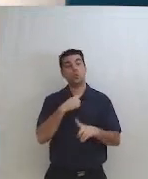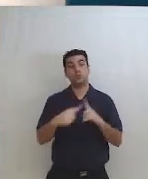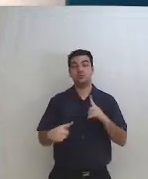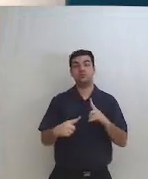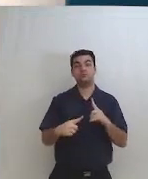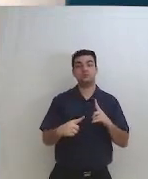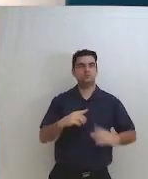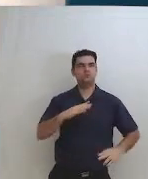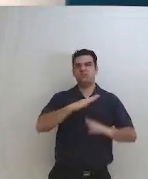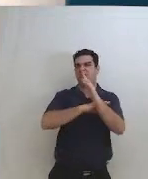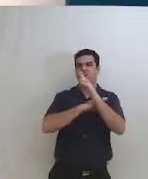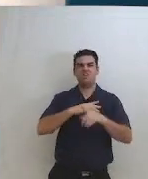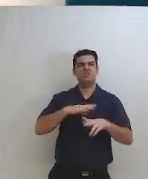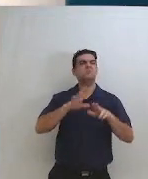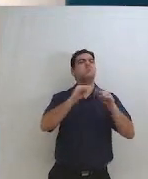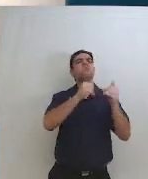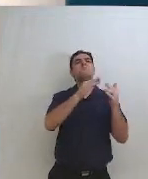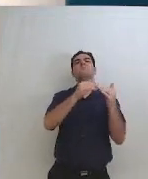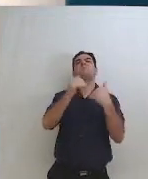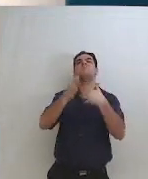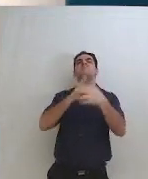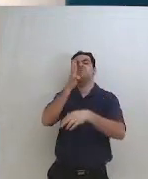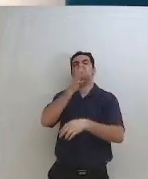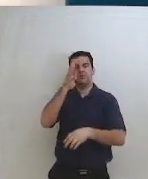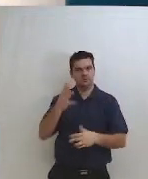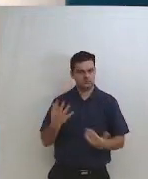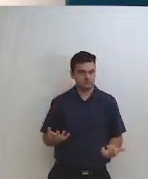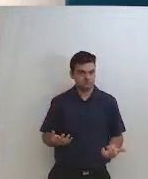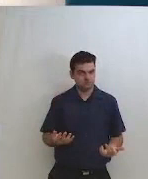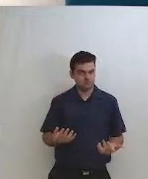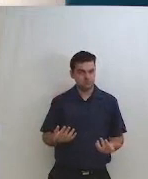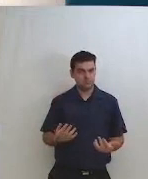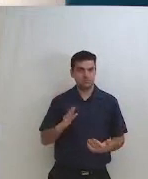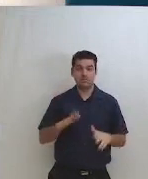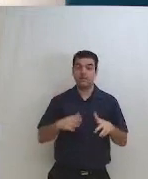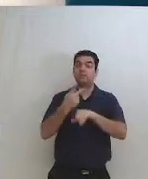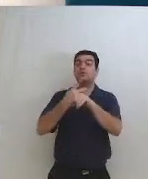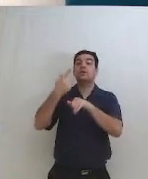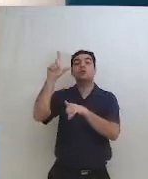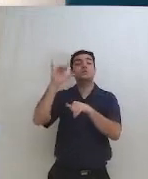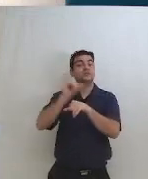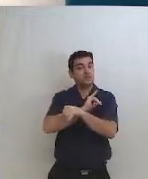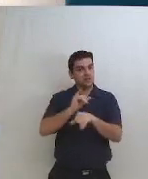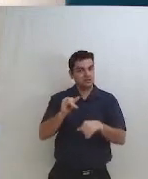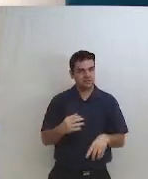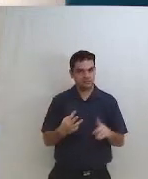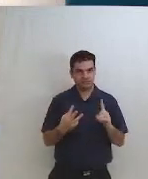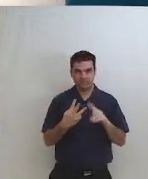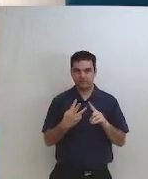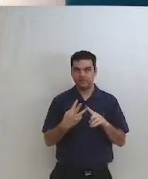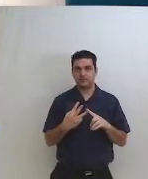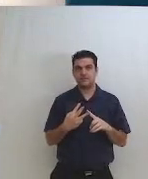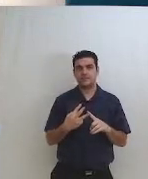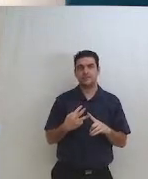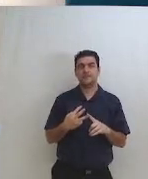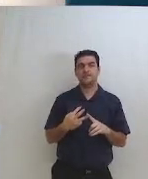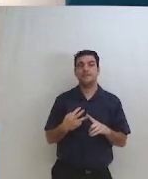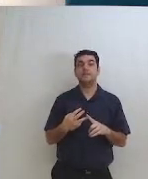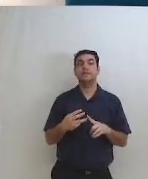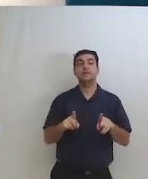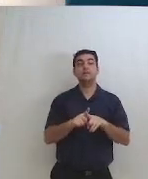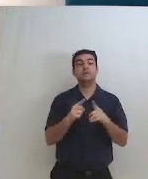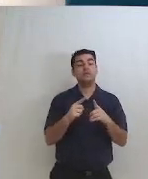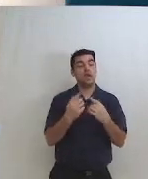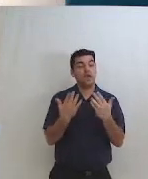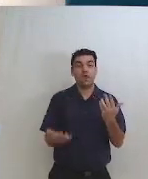a existência ou não de outra solução menos gravosa ao direito fundamental em foco; C, proporcionalidade em sentido estrito para